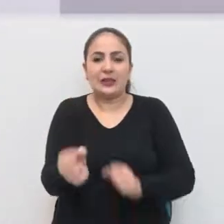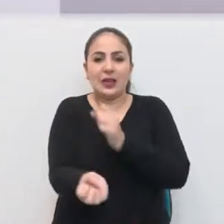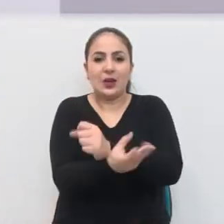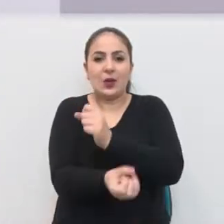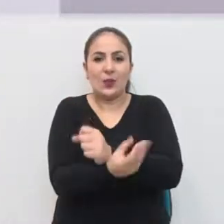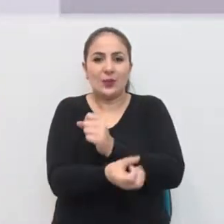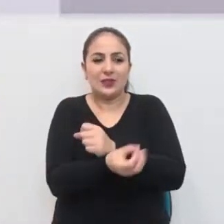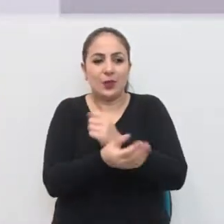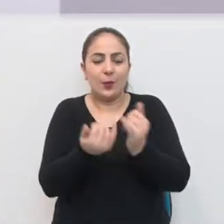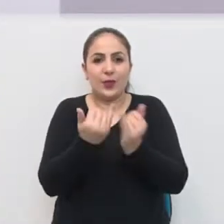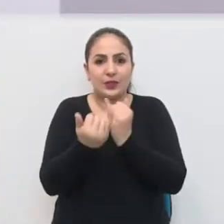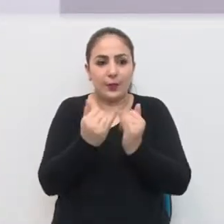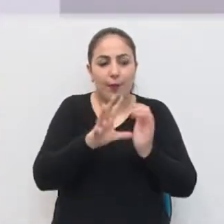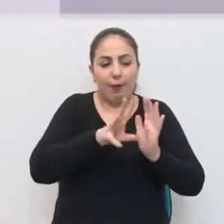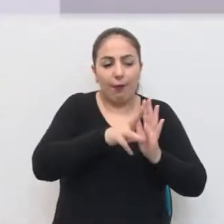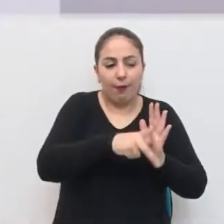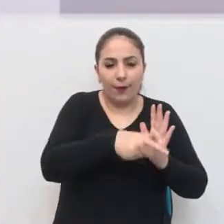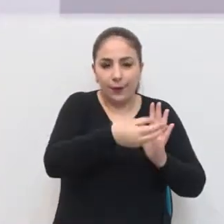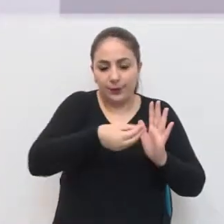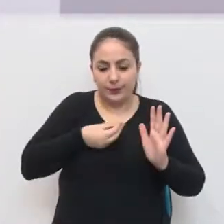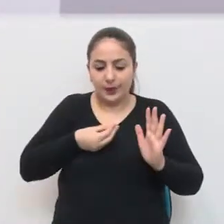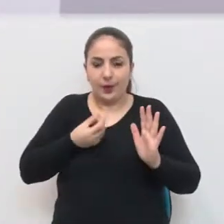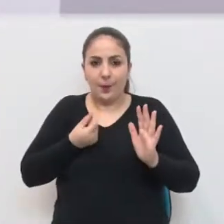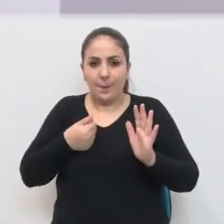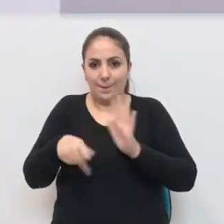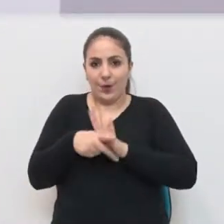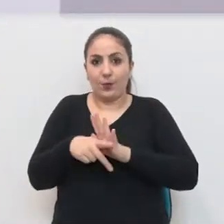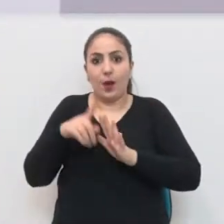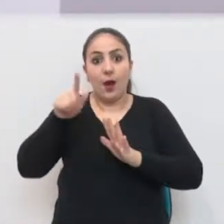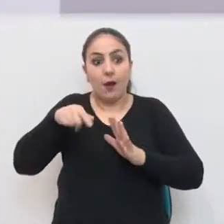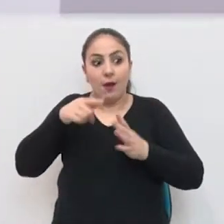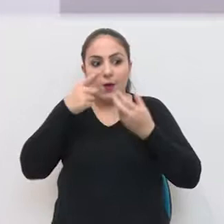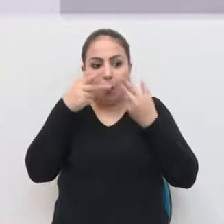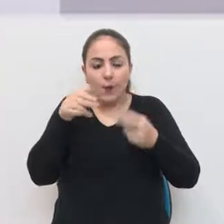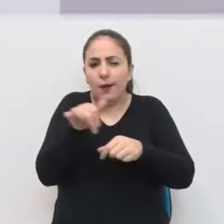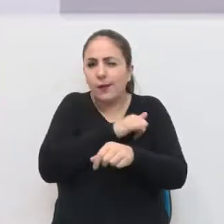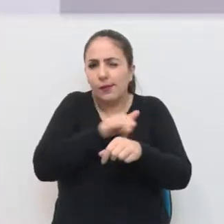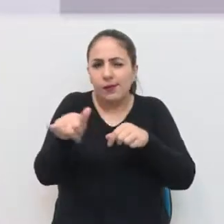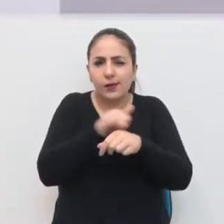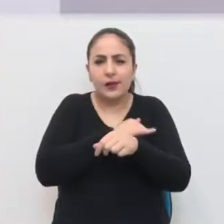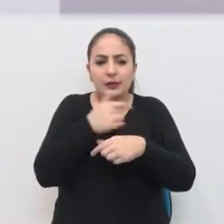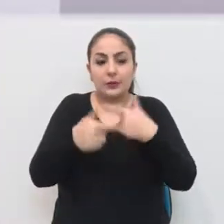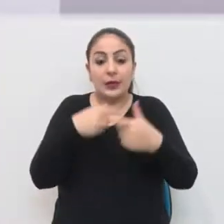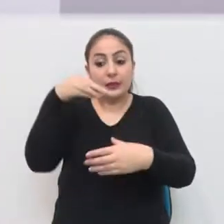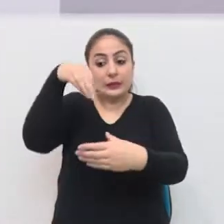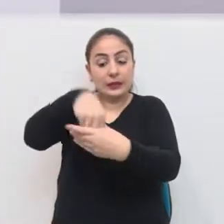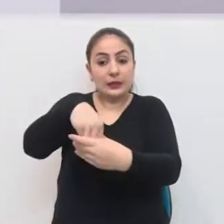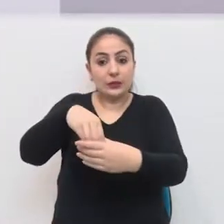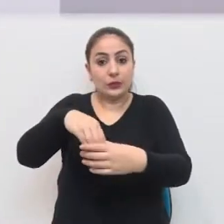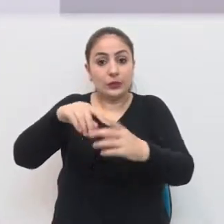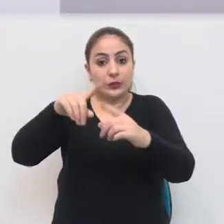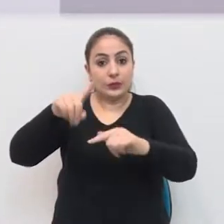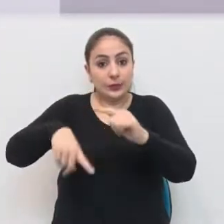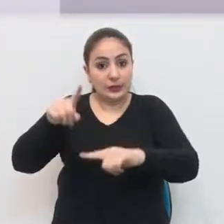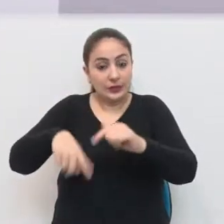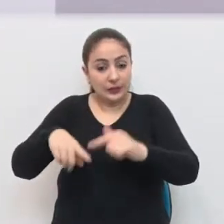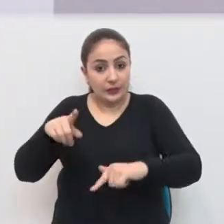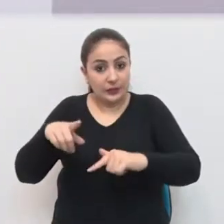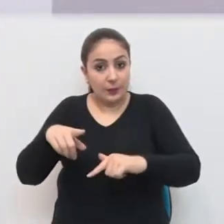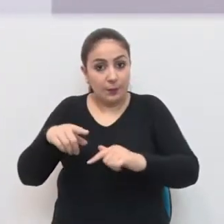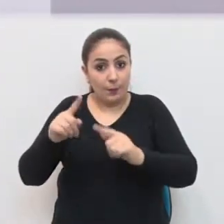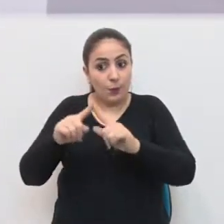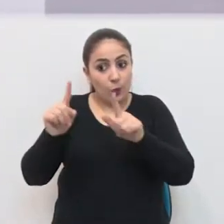no sentido de captação de recursos para uso próprio, é um esquema de corrupção que trabalha dentro da máquina pública para poder possibilitar